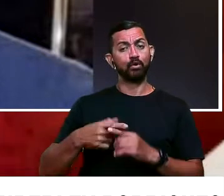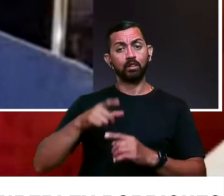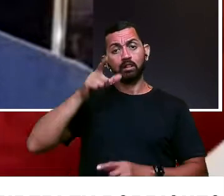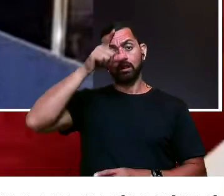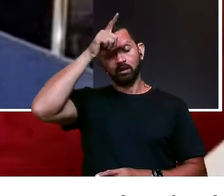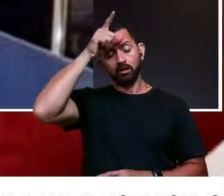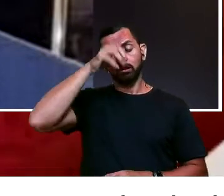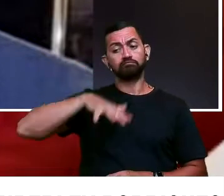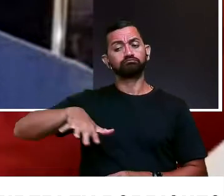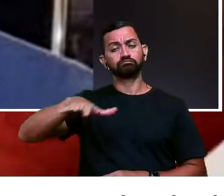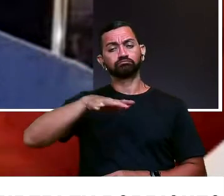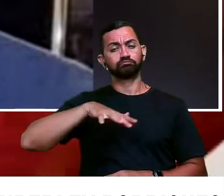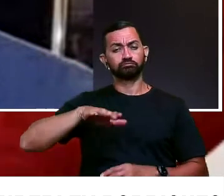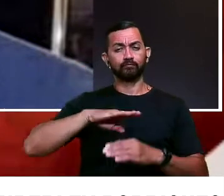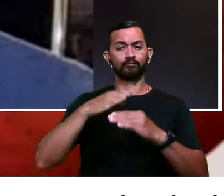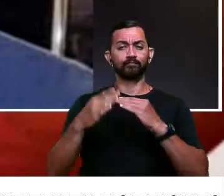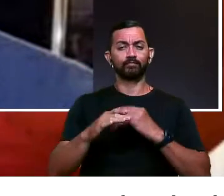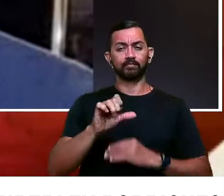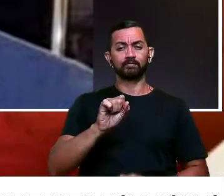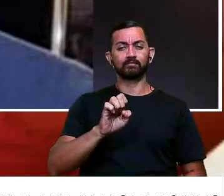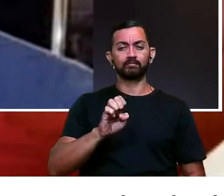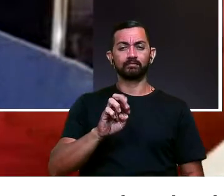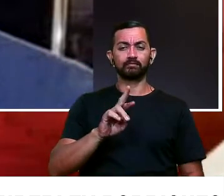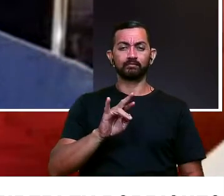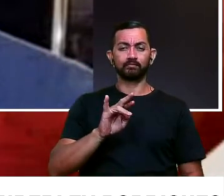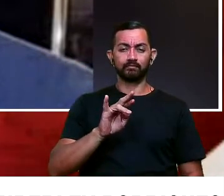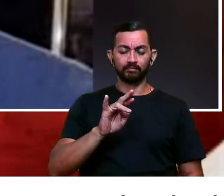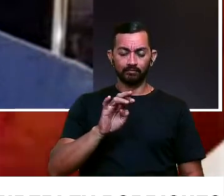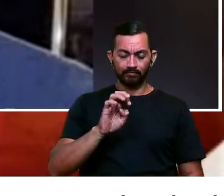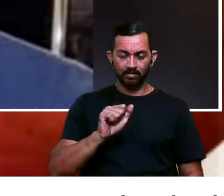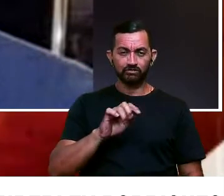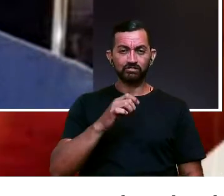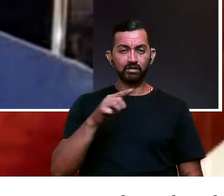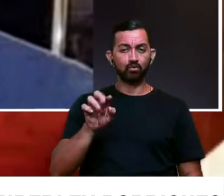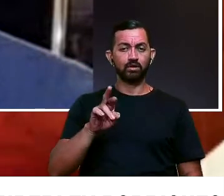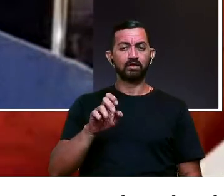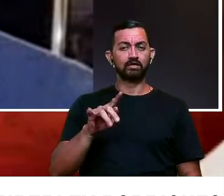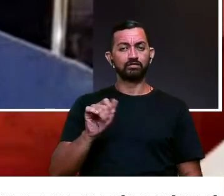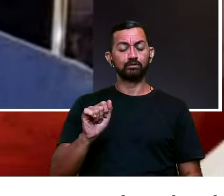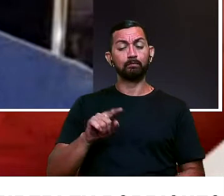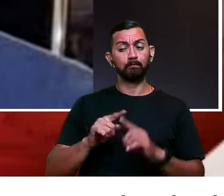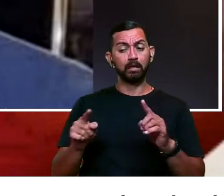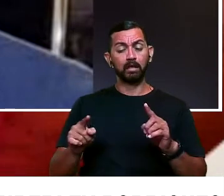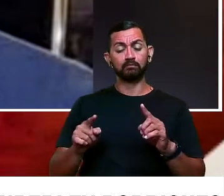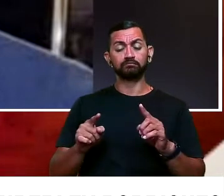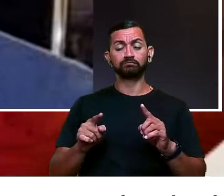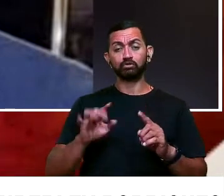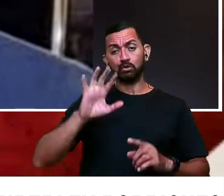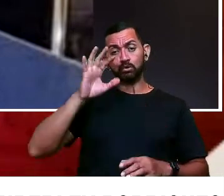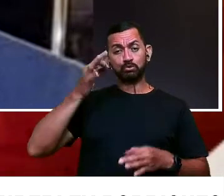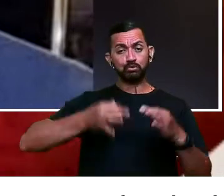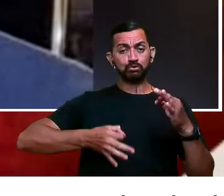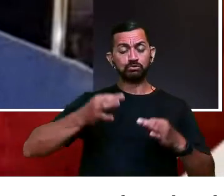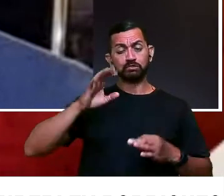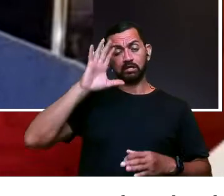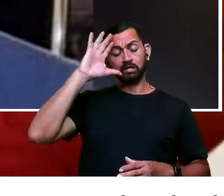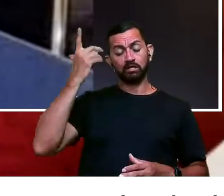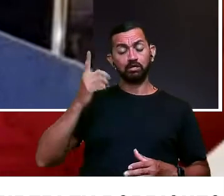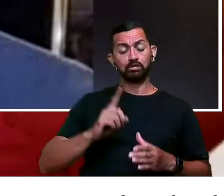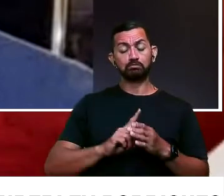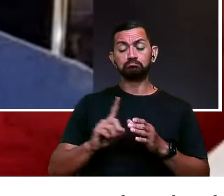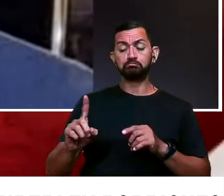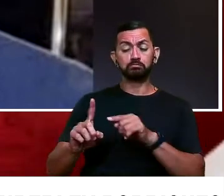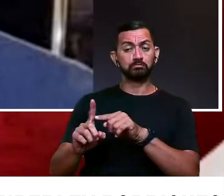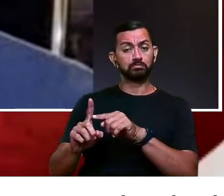era um líder comunitário ali do Sebastião Regis, e aí, mas a justiça decidiu colocar o Danilo para responder em liberdade. Também